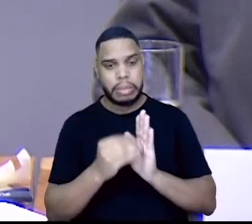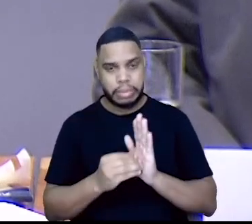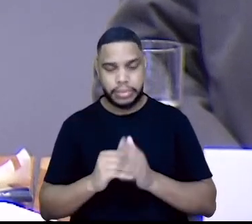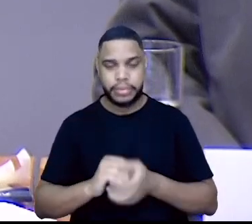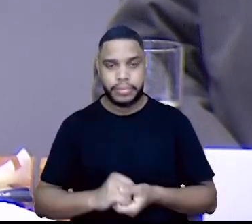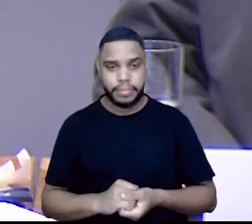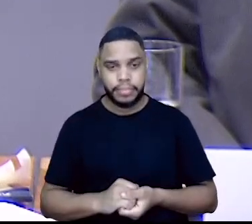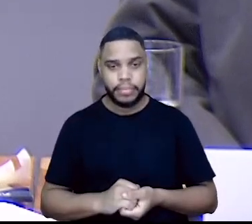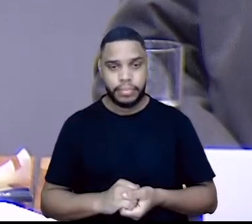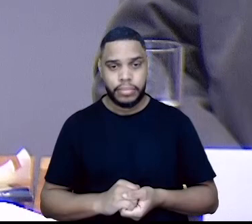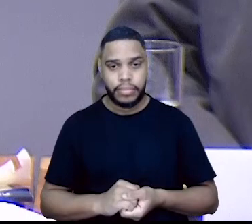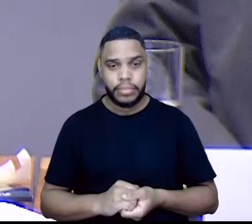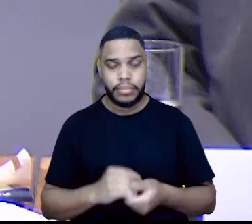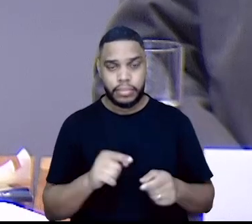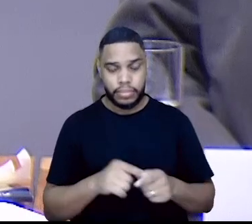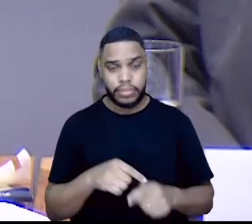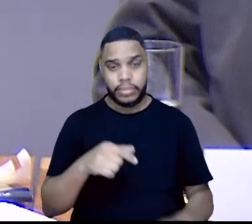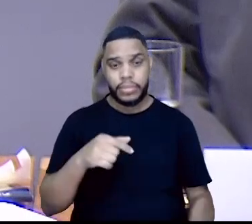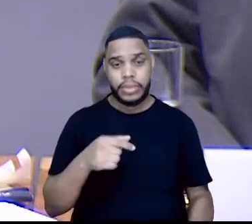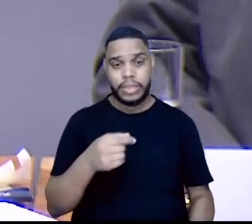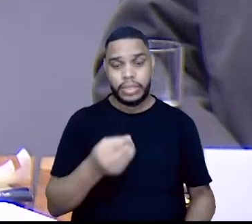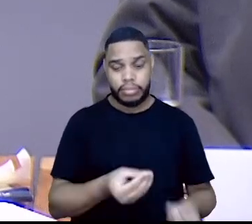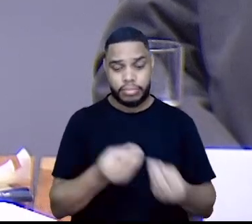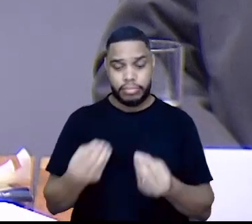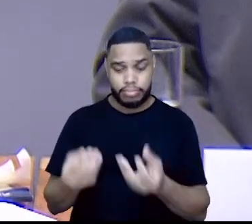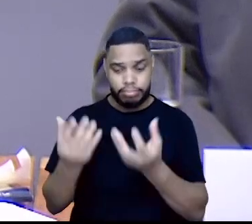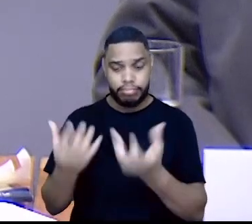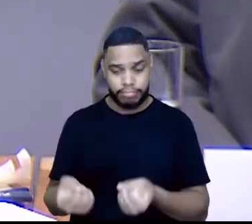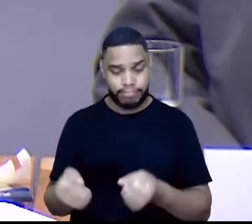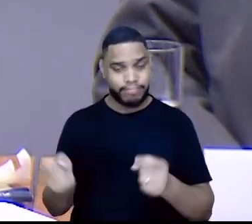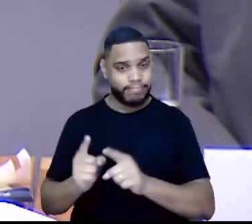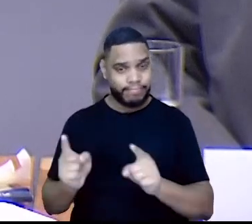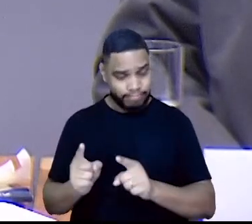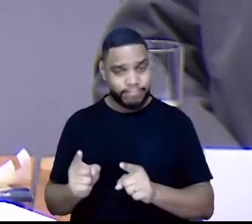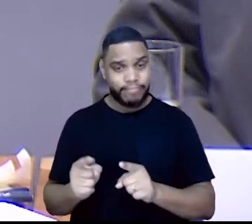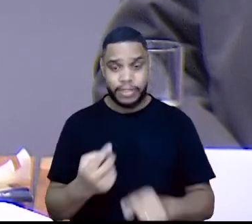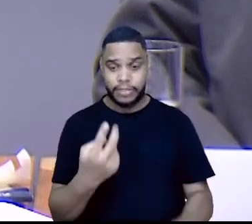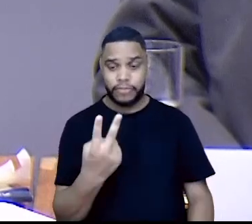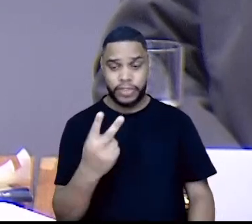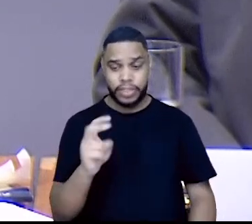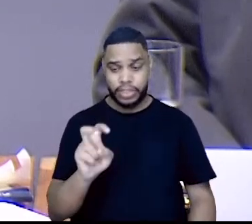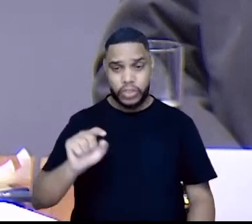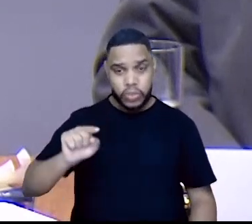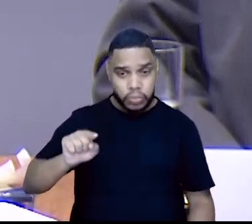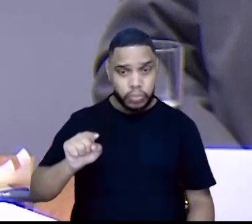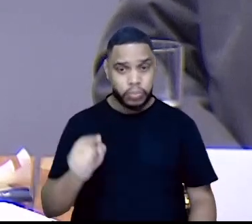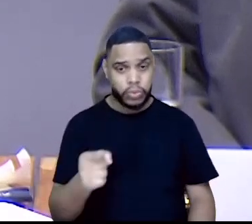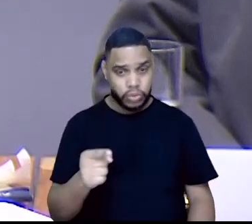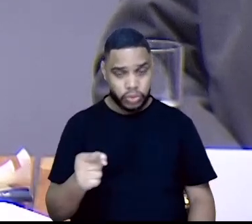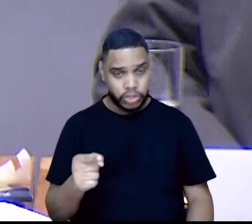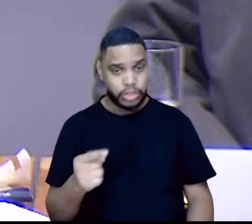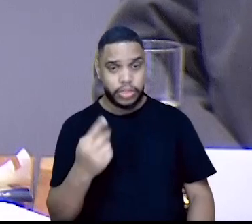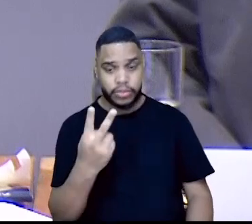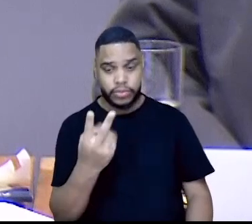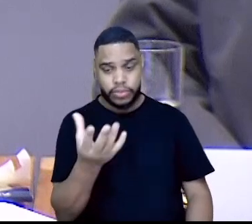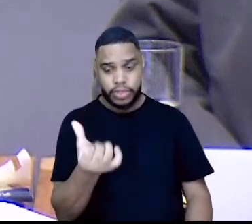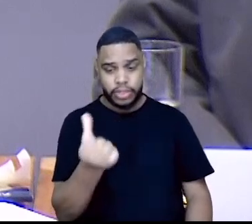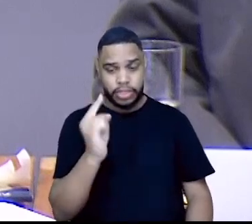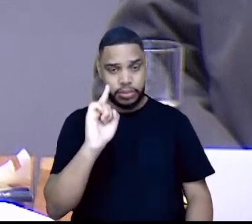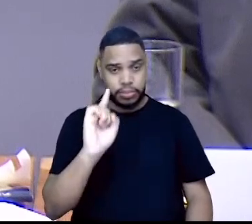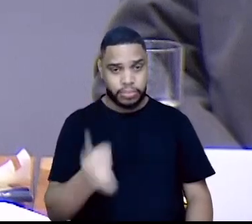Ele negou seguimento com fundamento em repercussão geral a 25 mil, na verdade, 26 mil,